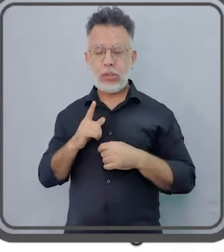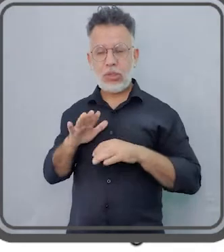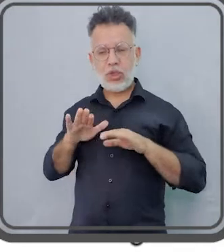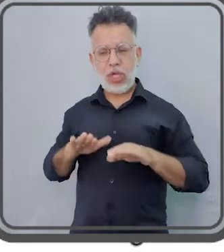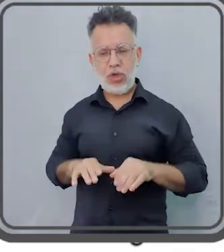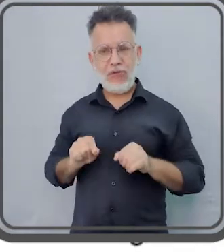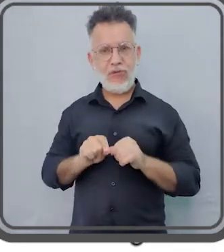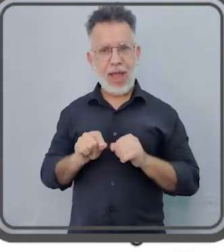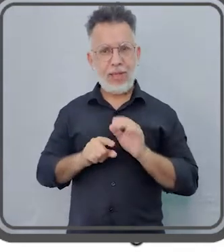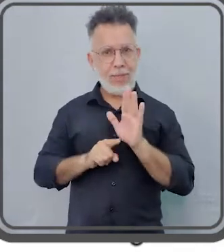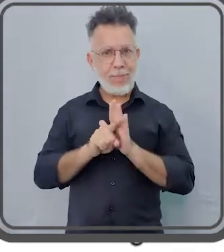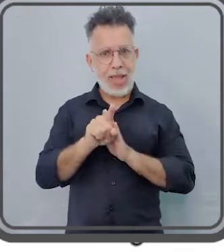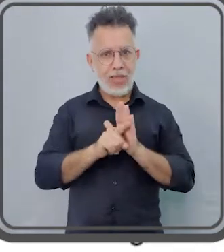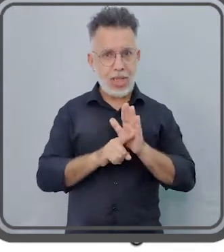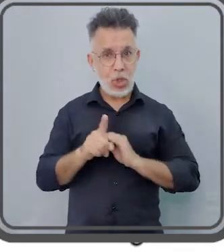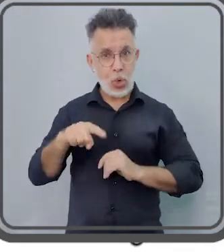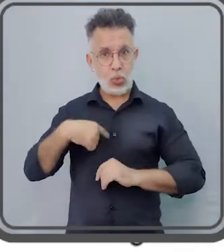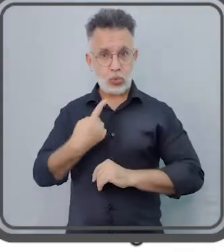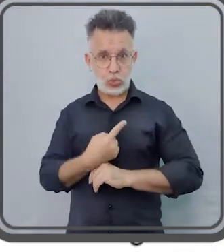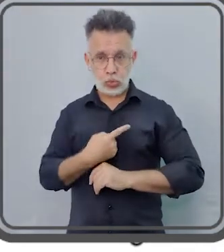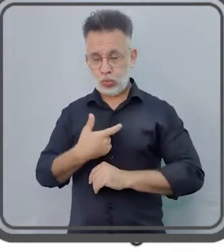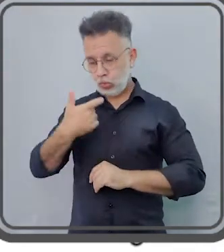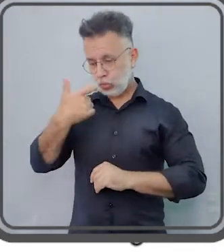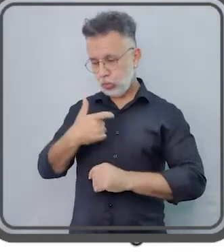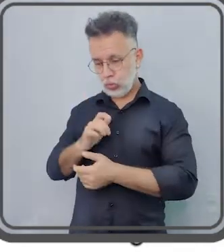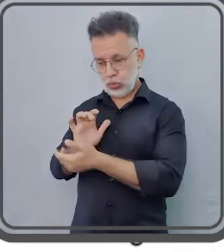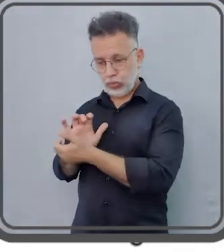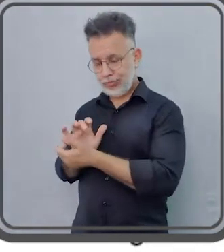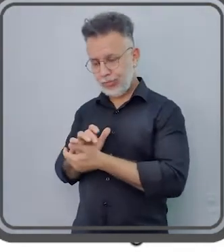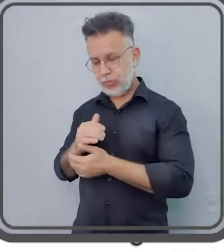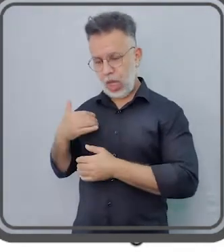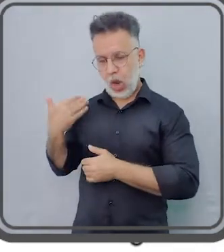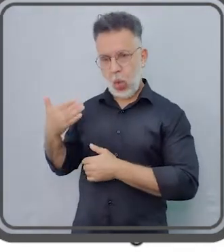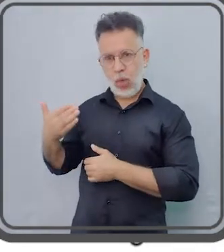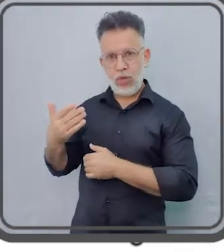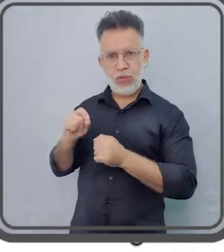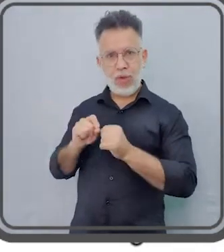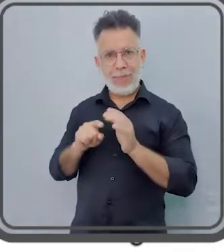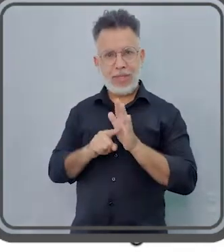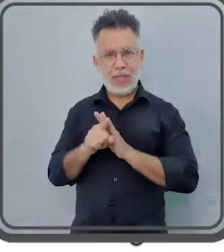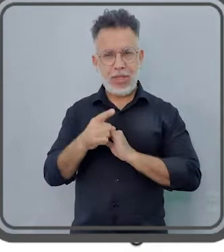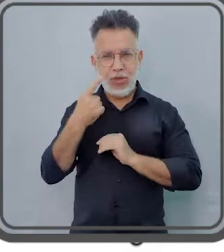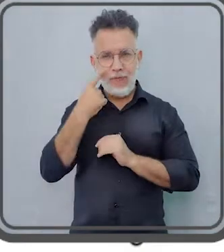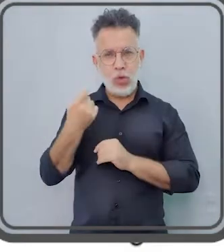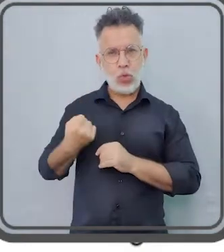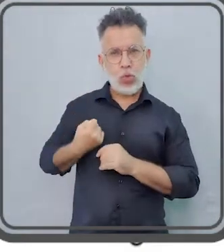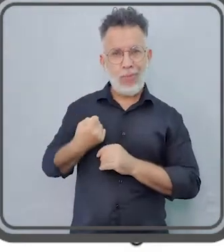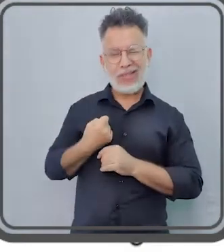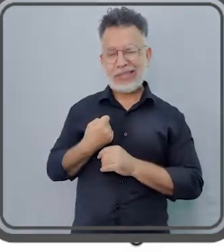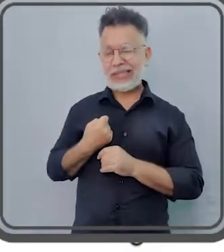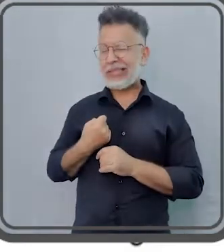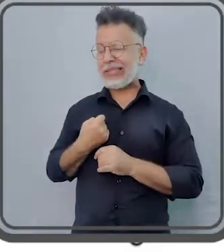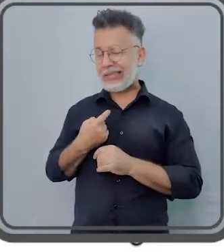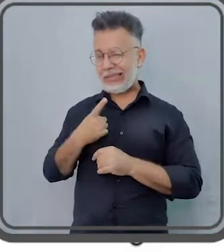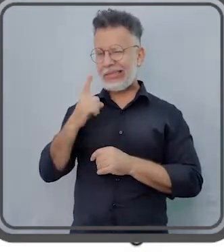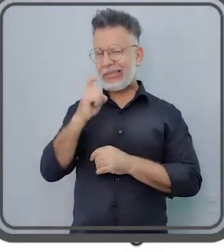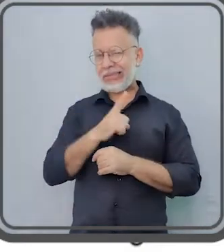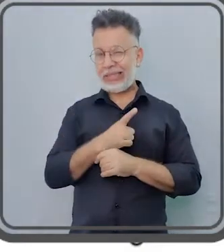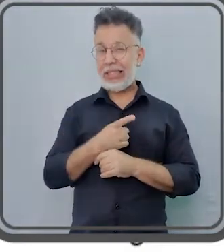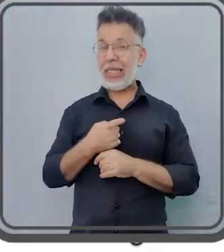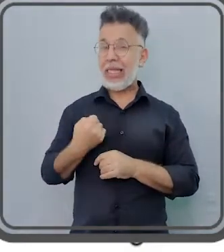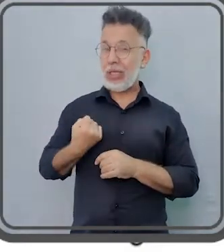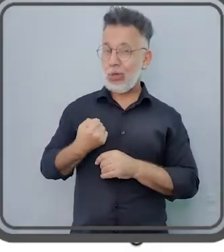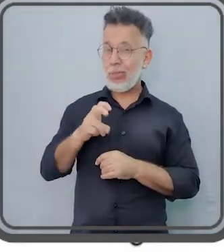No nosso caso, quando a gente foi pesquisar, os números vieram muito ruins, assim. Então, esse número de 50% foi